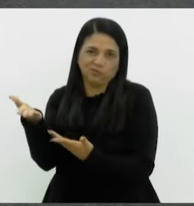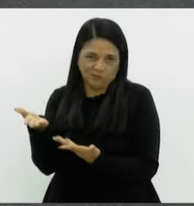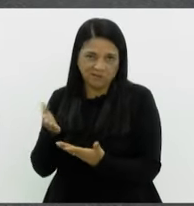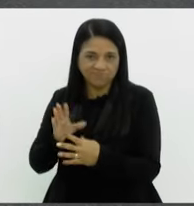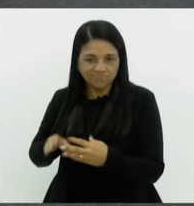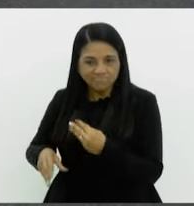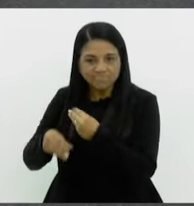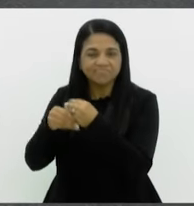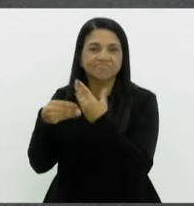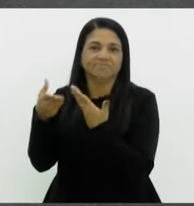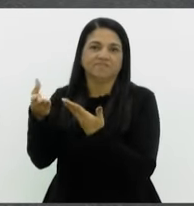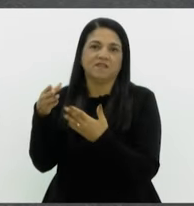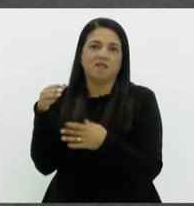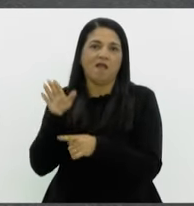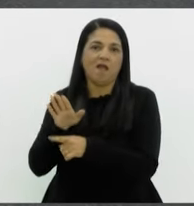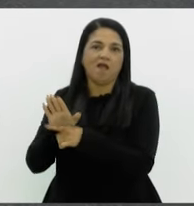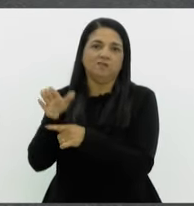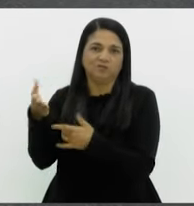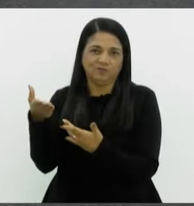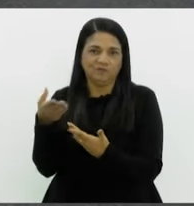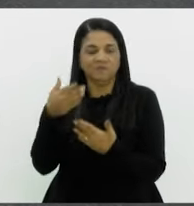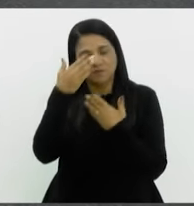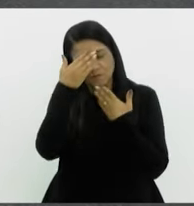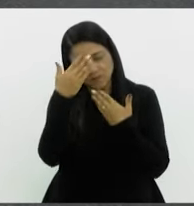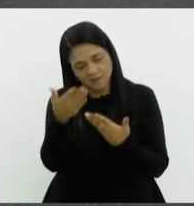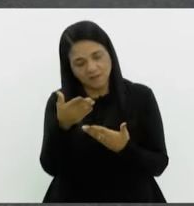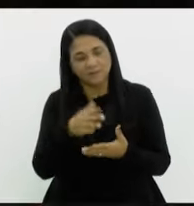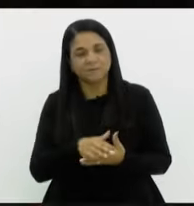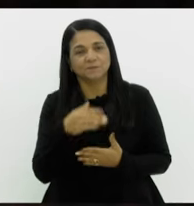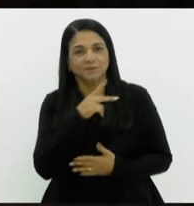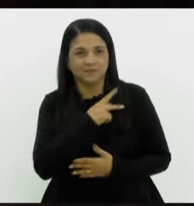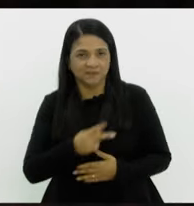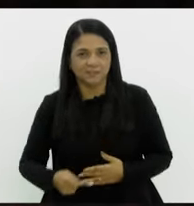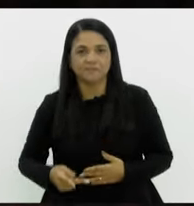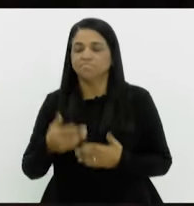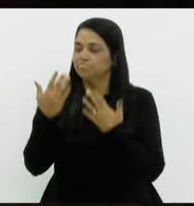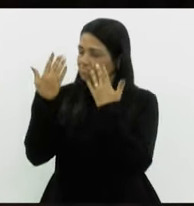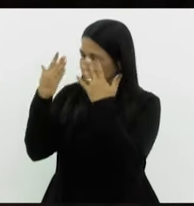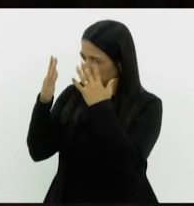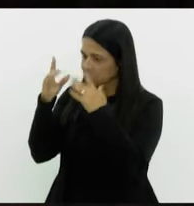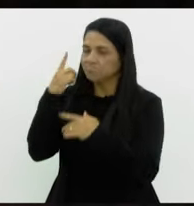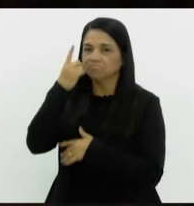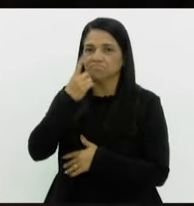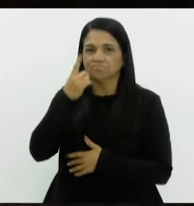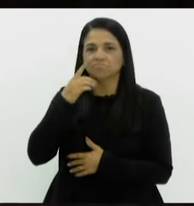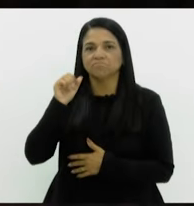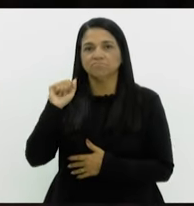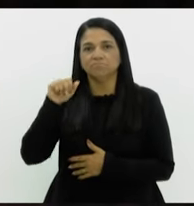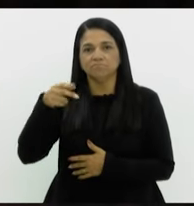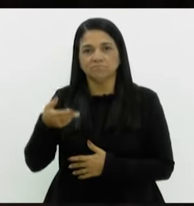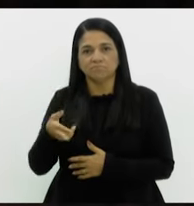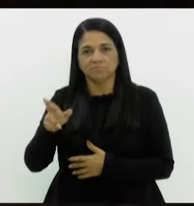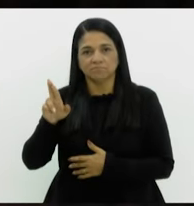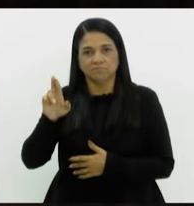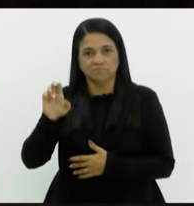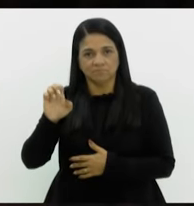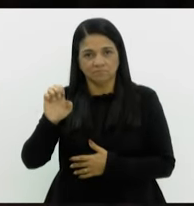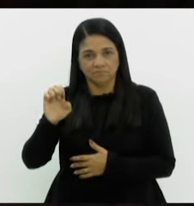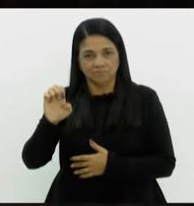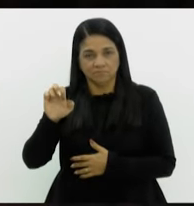dúvida nenhuma, é muito. Tá? Muito obrigado, senhor presidente. Parabéns aí, nosso nobre deputado Anderson Moraes.